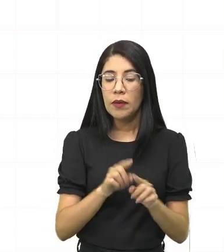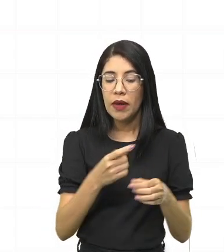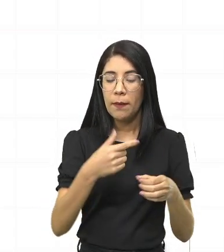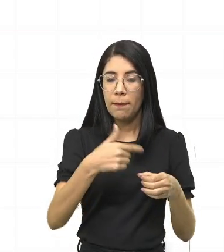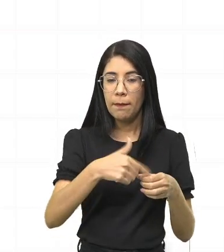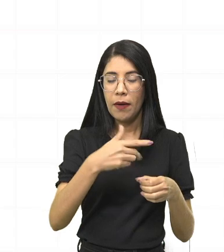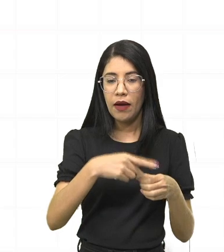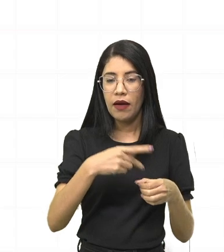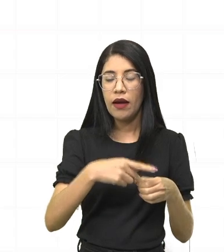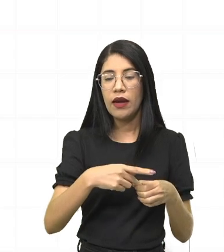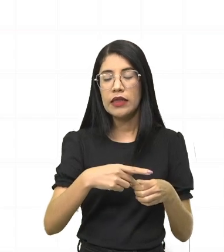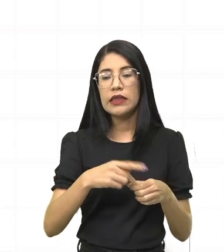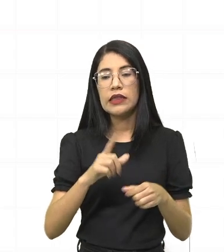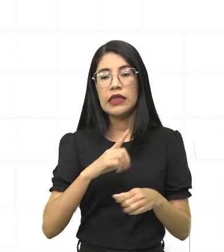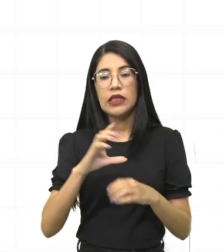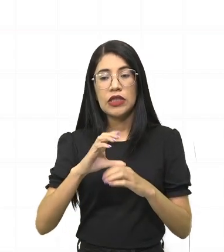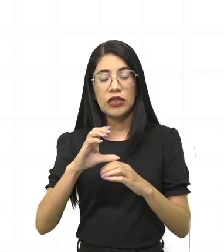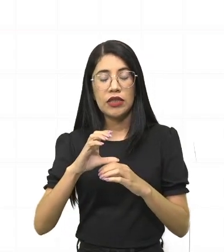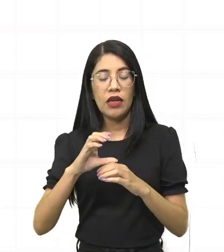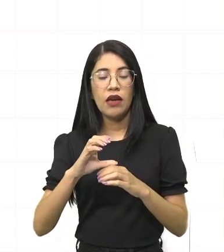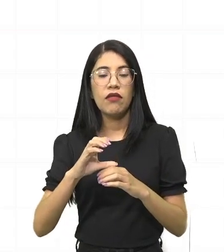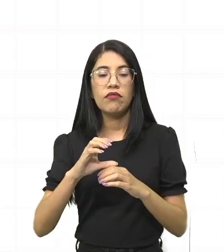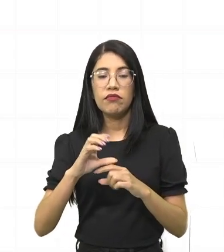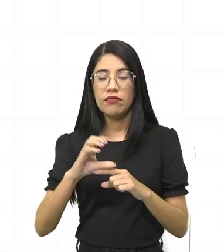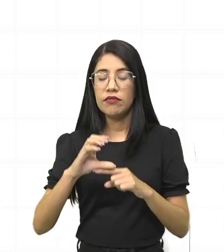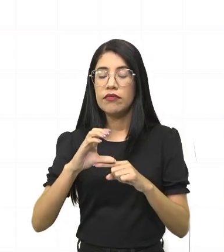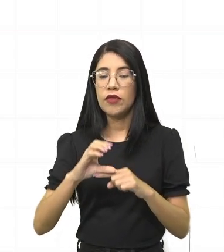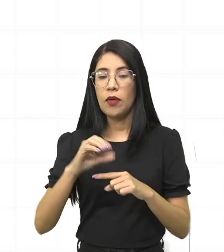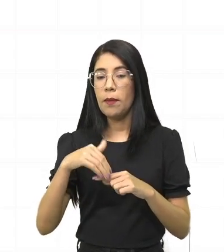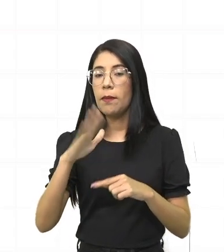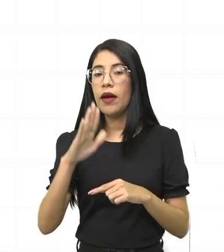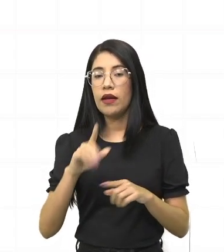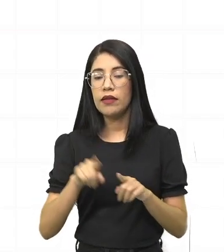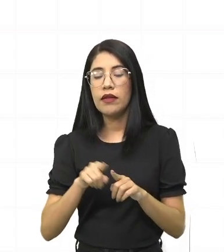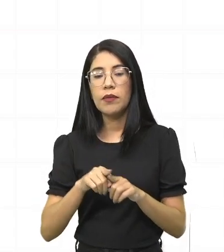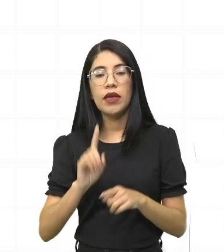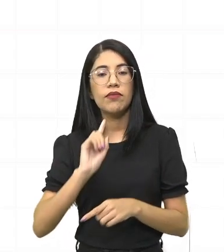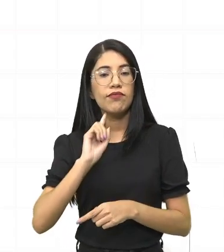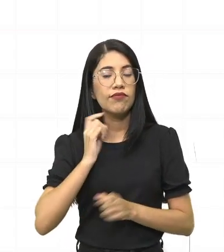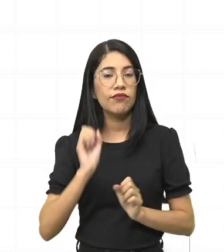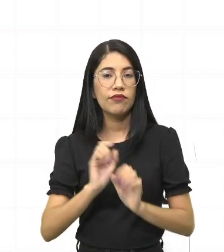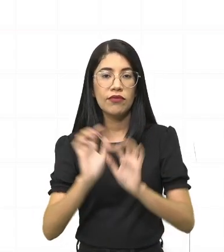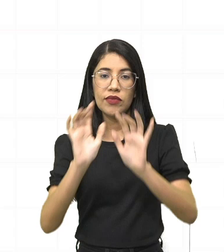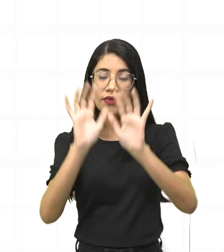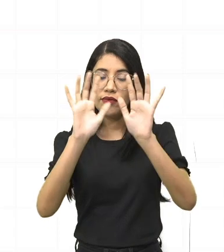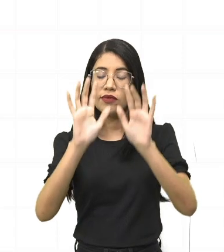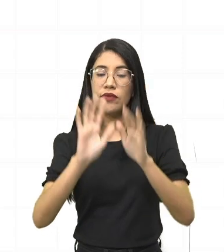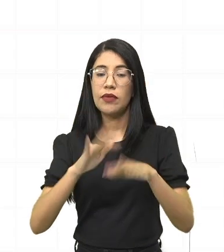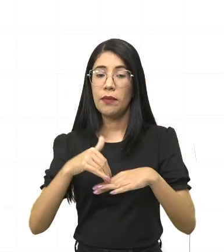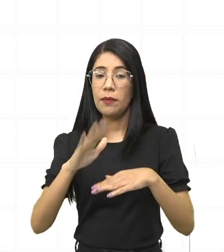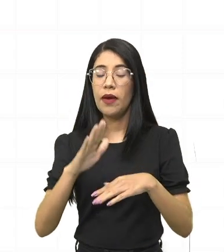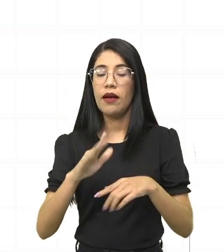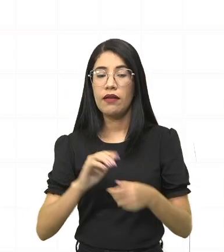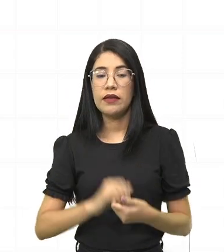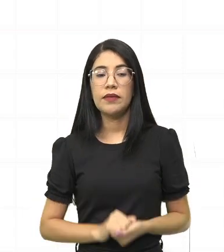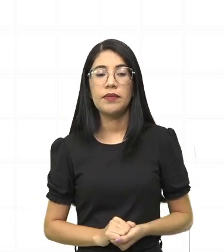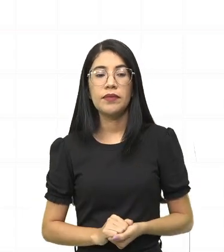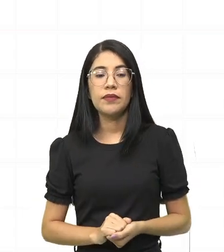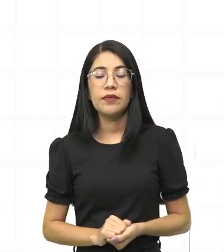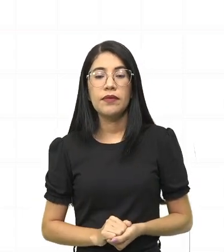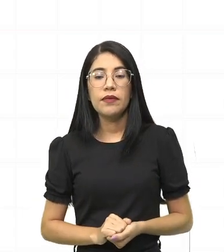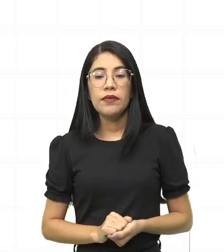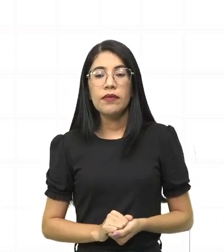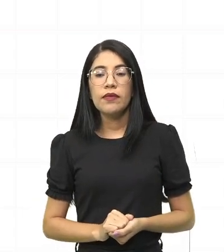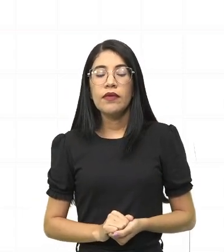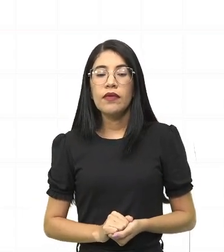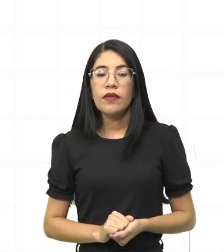geram CO2 na atmosfera e contribuem muito mais para a poluição do ar, esses combustíveis fósseis.